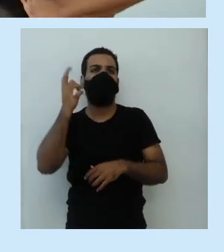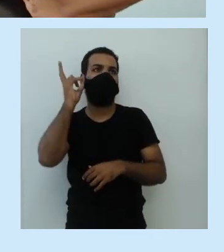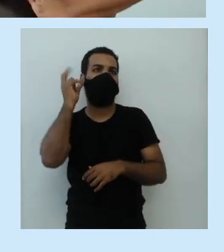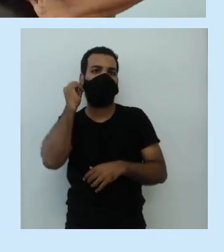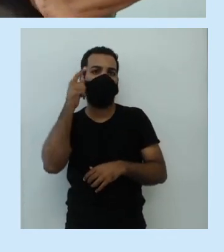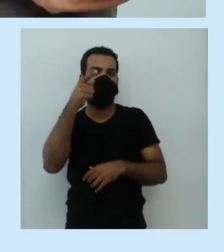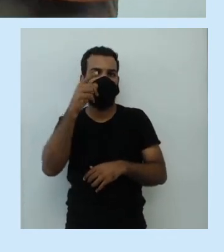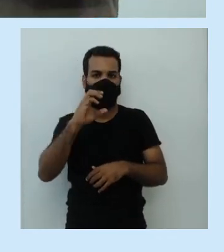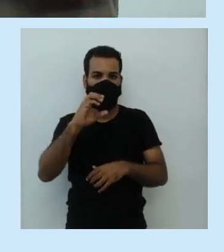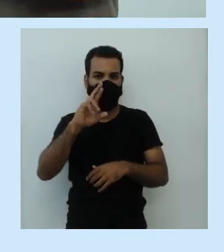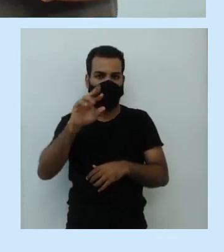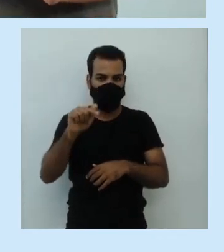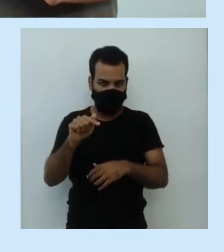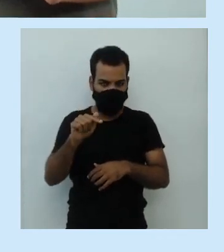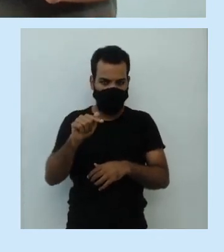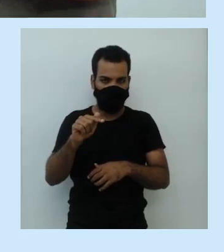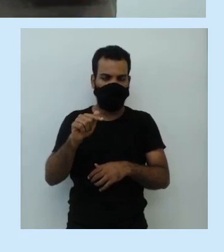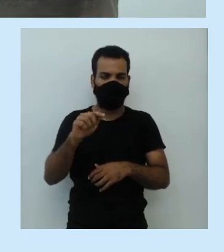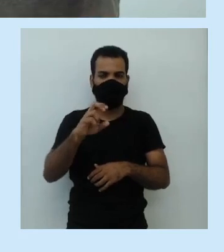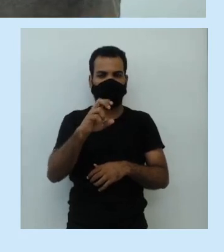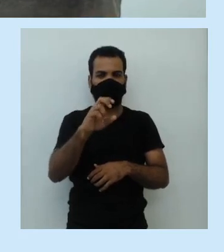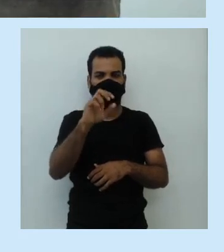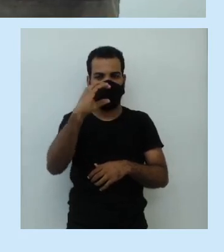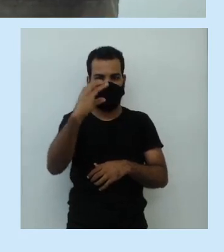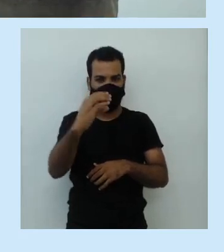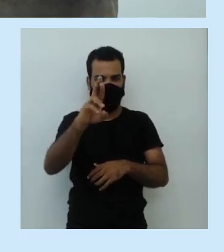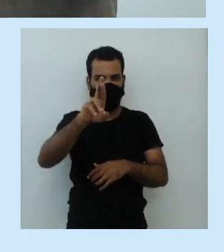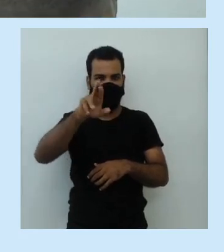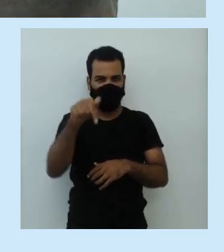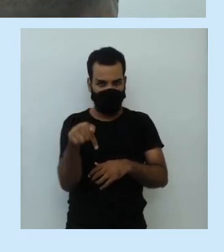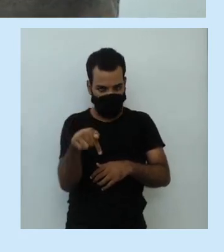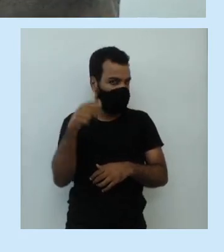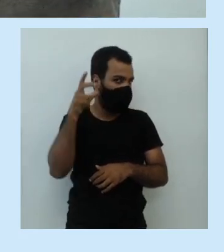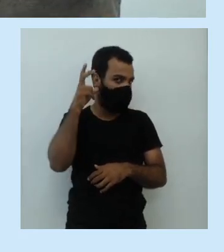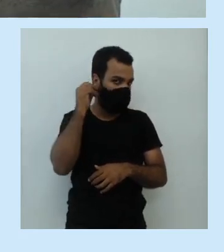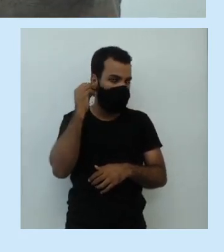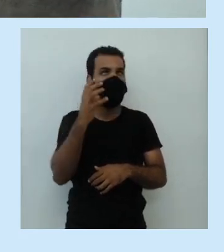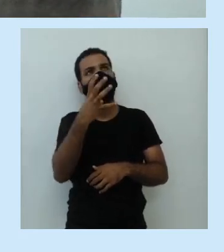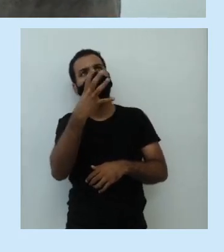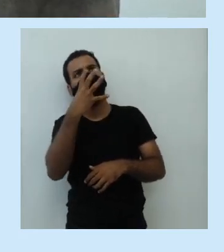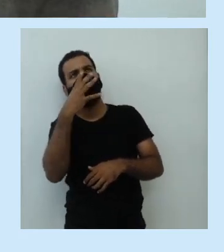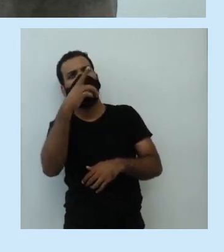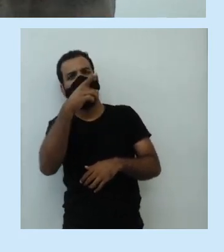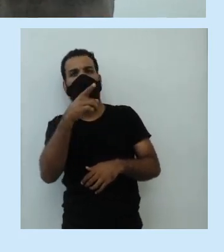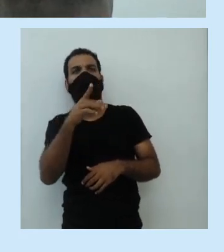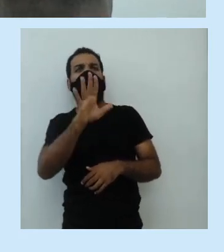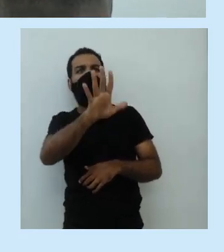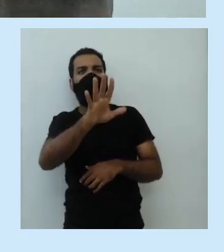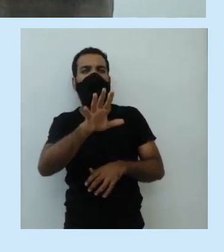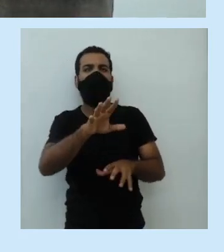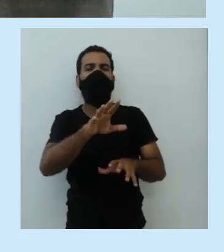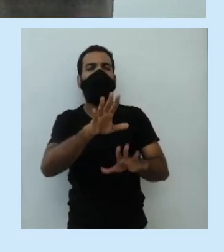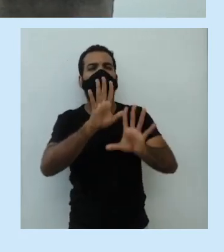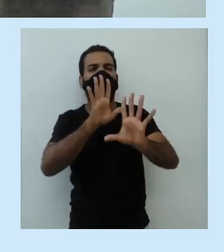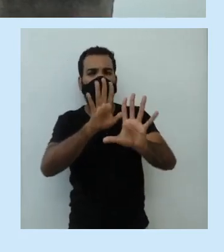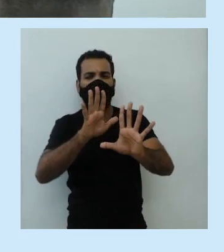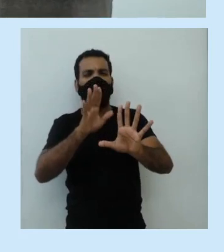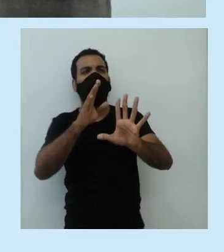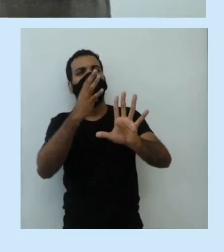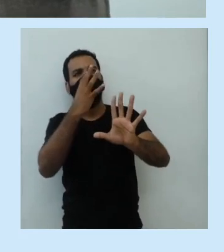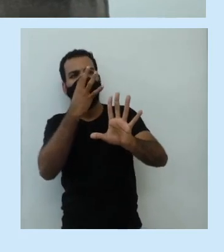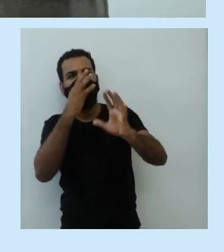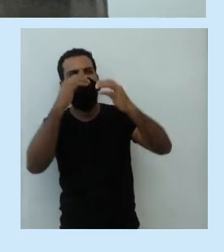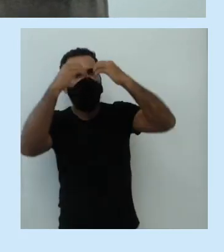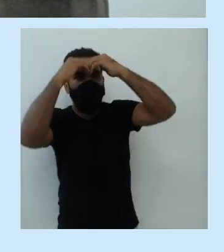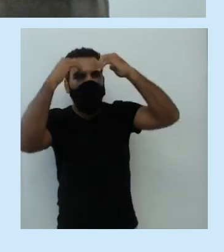Ronaldo, aquele ídolo que a criança tem, não consegue fazer a análise crítica que ele